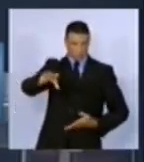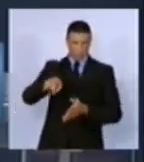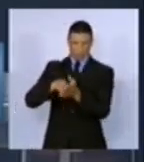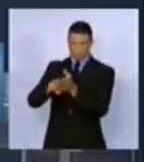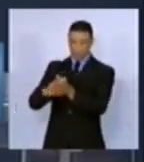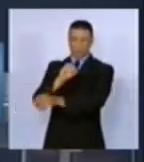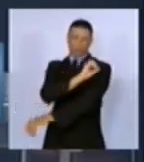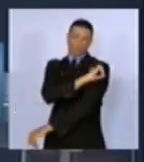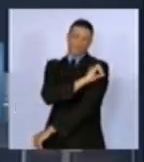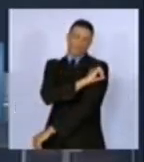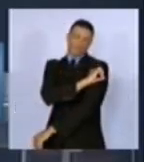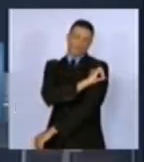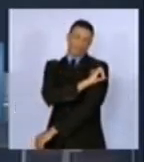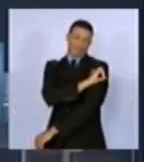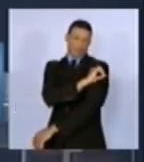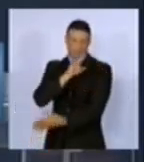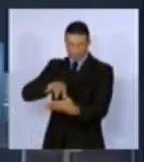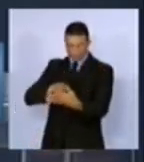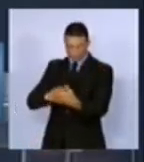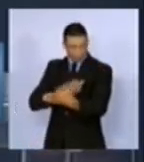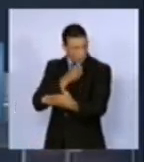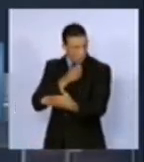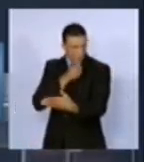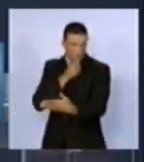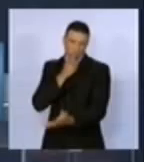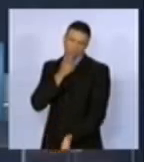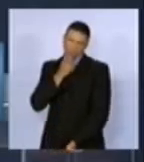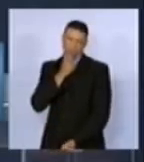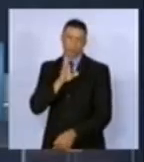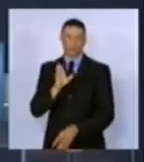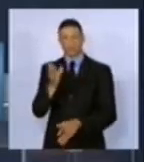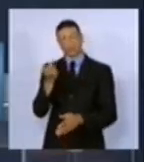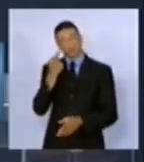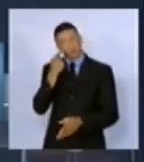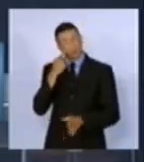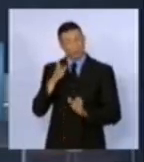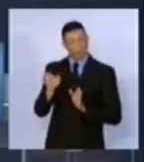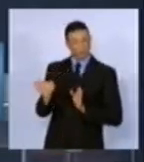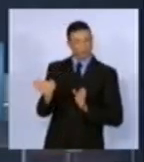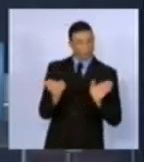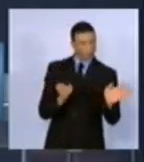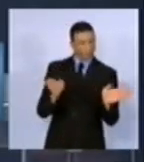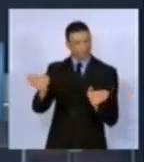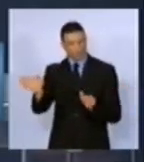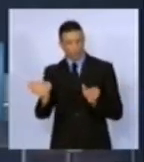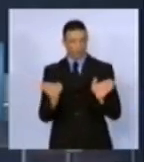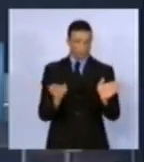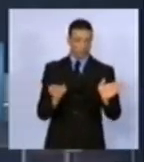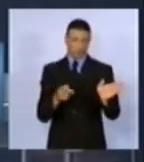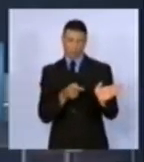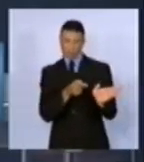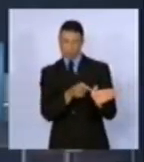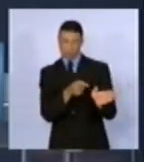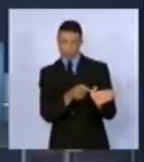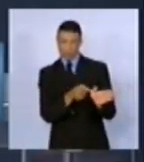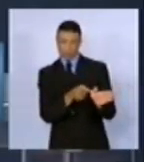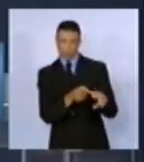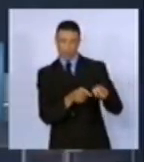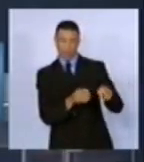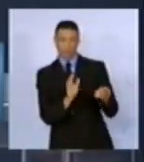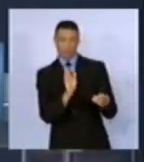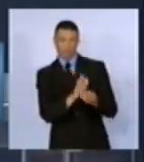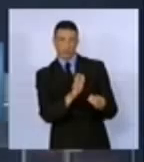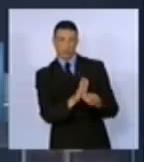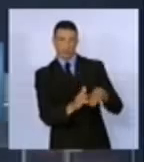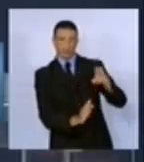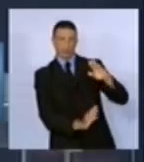são analfabetos eh a gente pode enxergar isso de duas formas né de de um lado ainda existe tanta gente sem escolaridade no